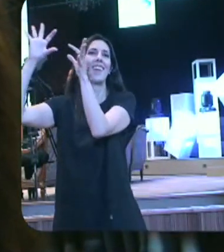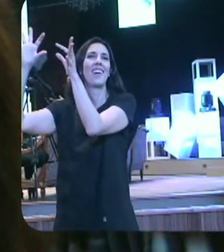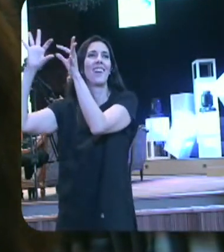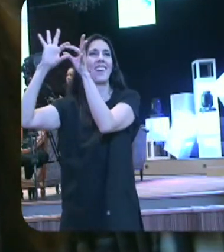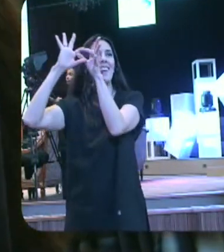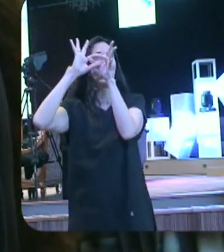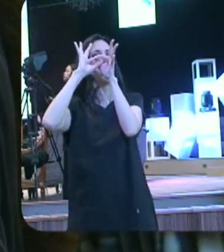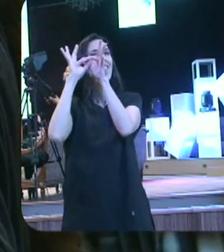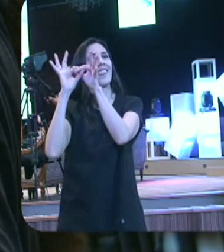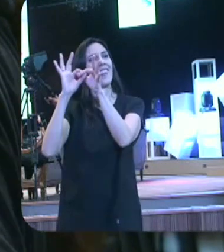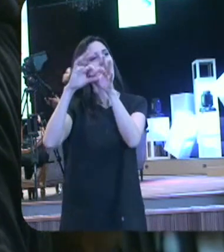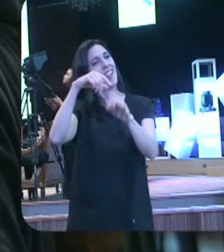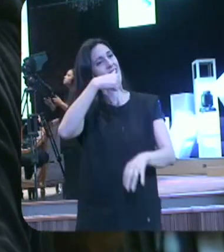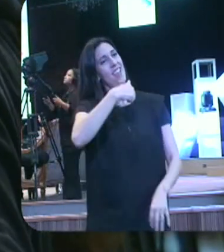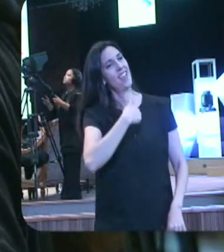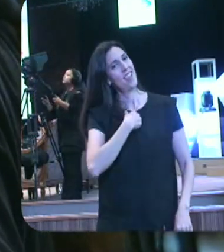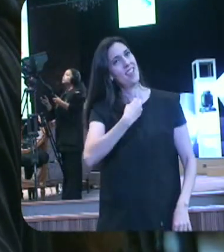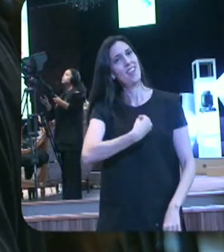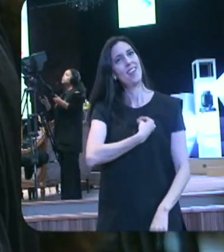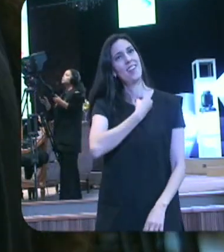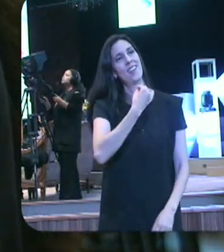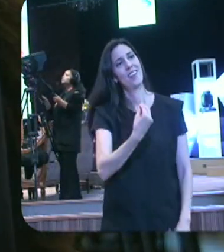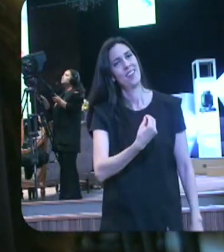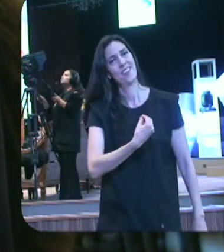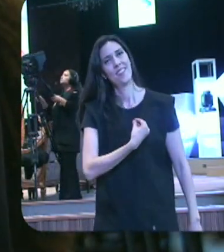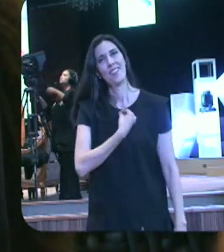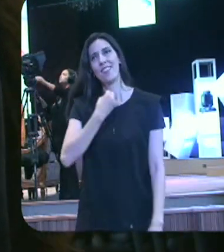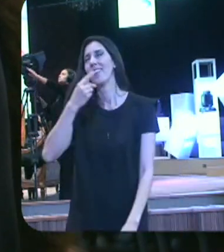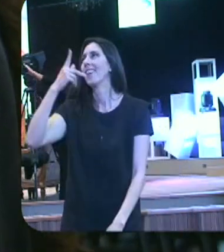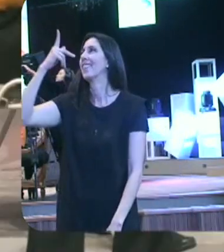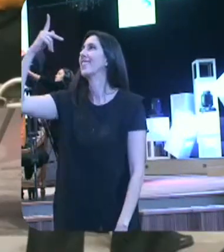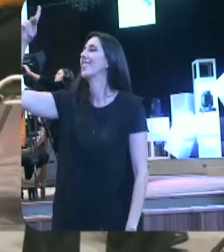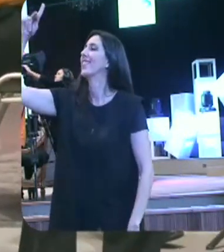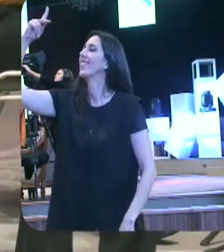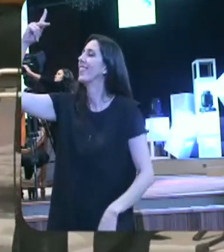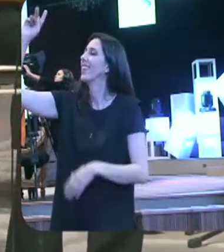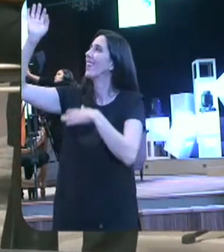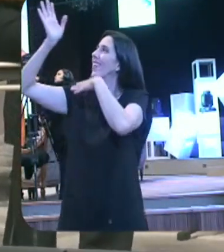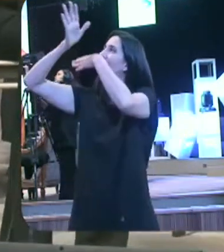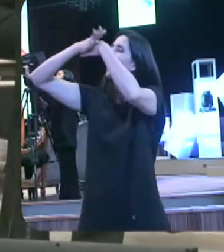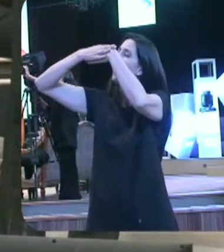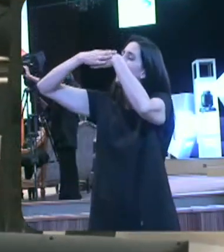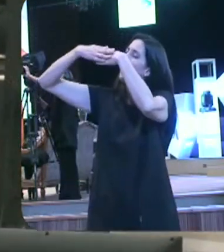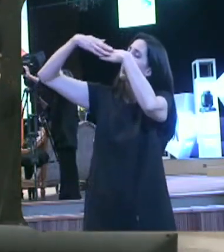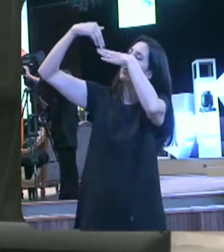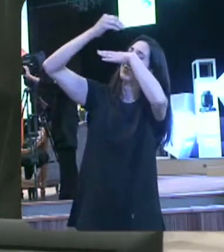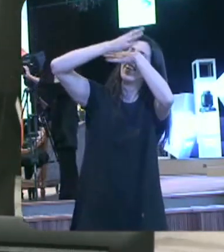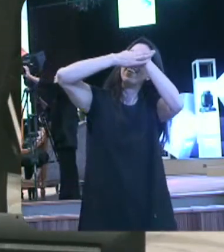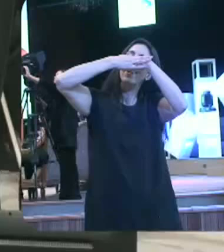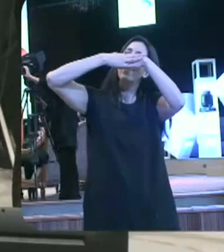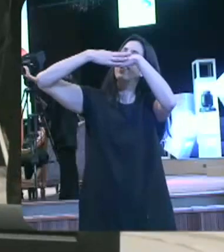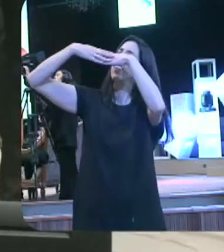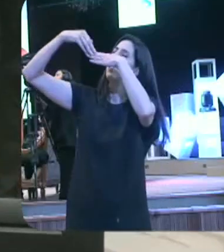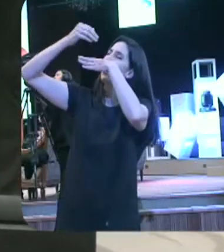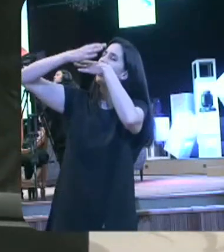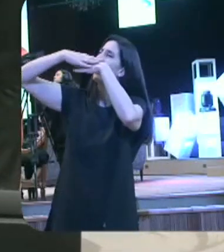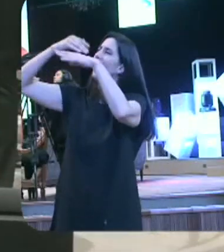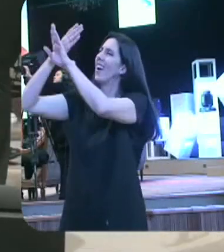Senhor, não posso viver longe do teu